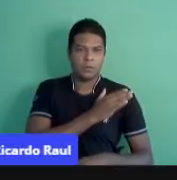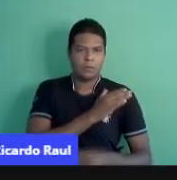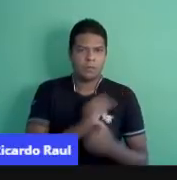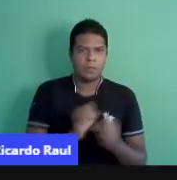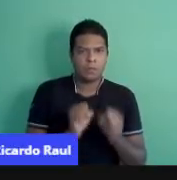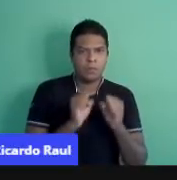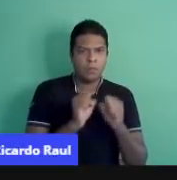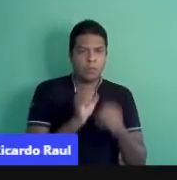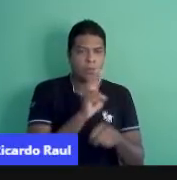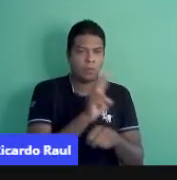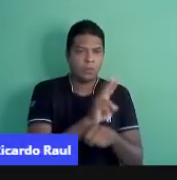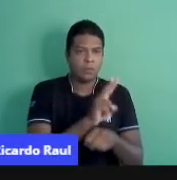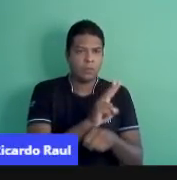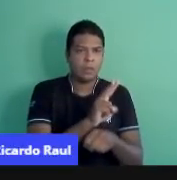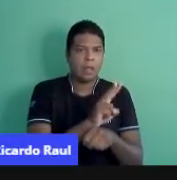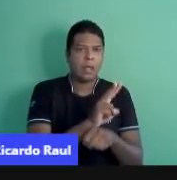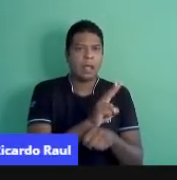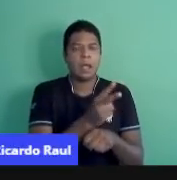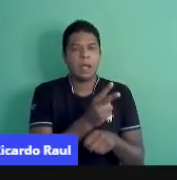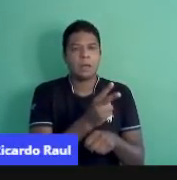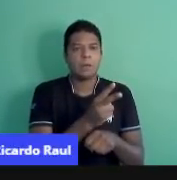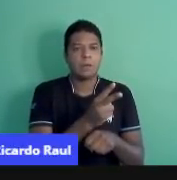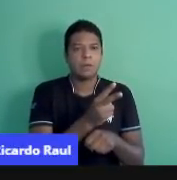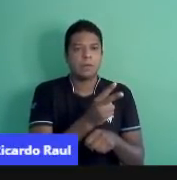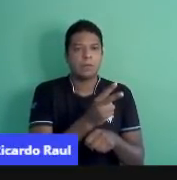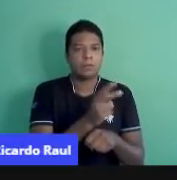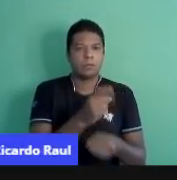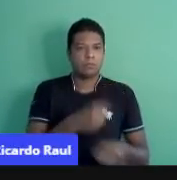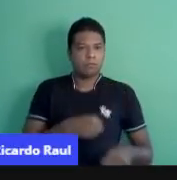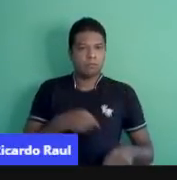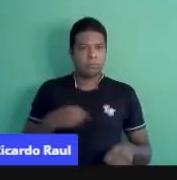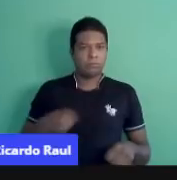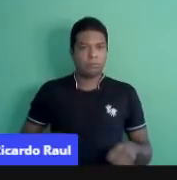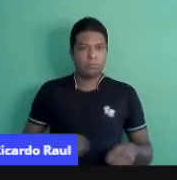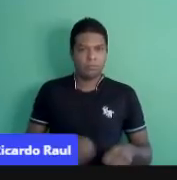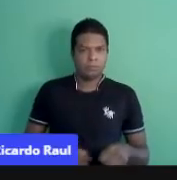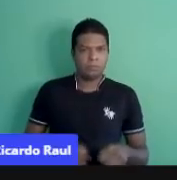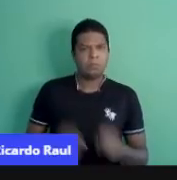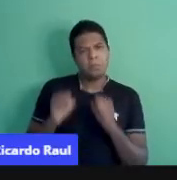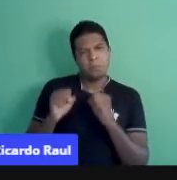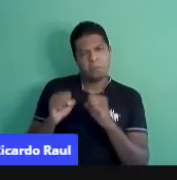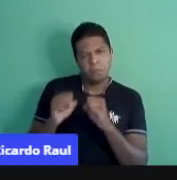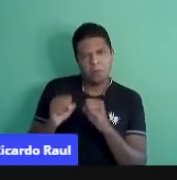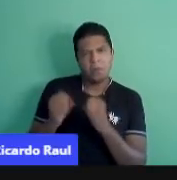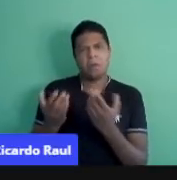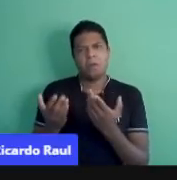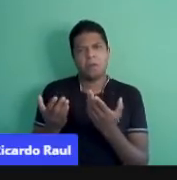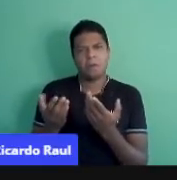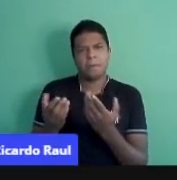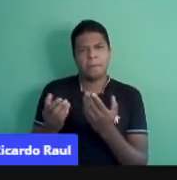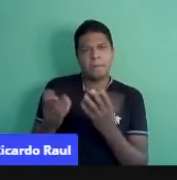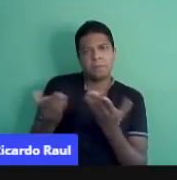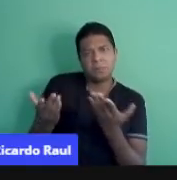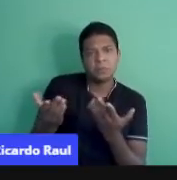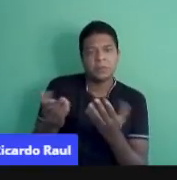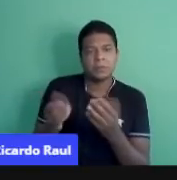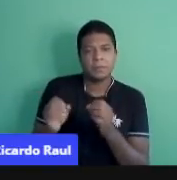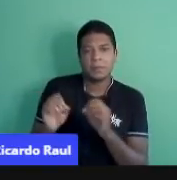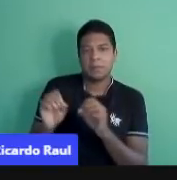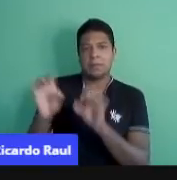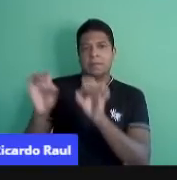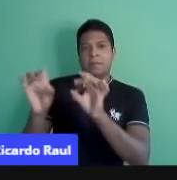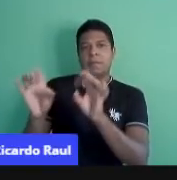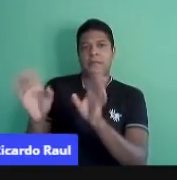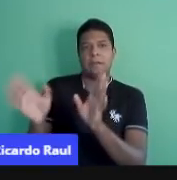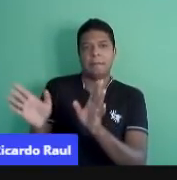cuidar lá do intestino? Não poderia, porque não é a especificidade dele.